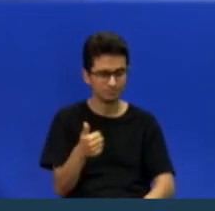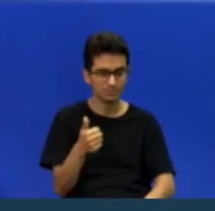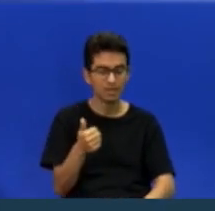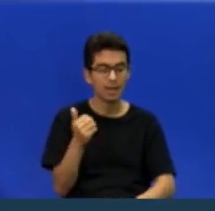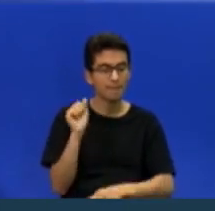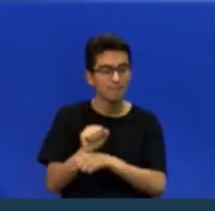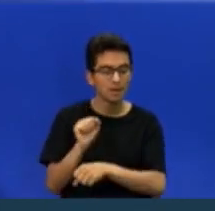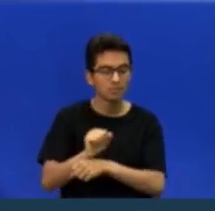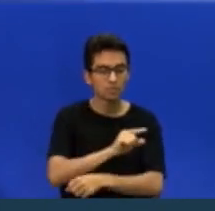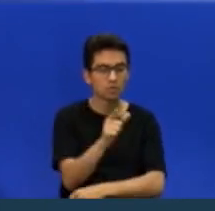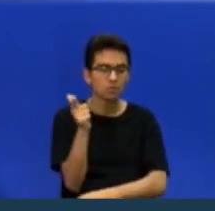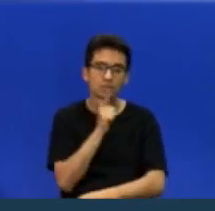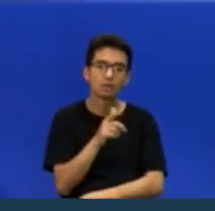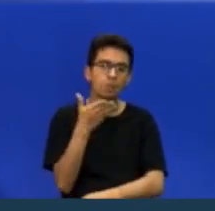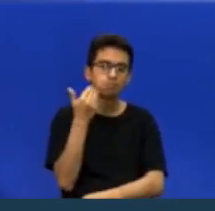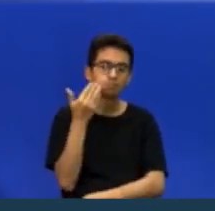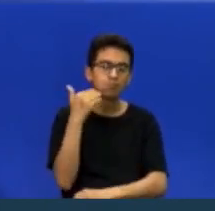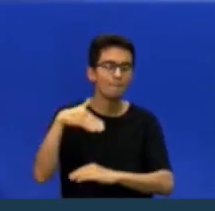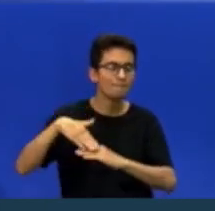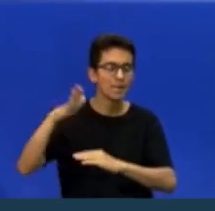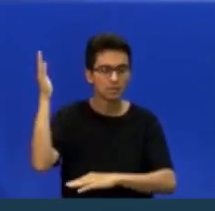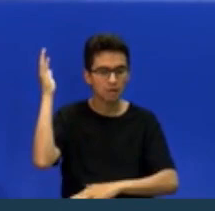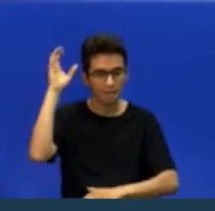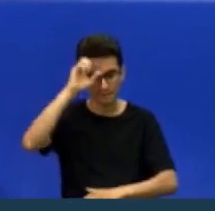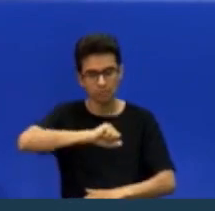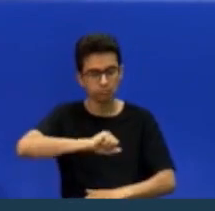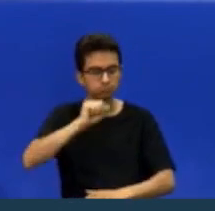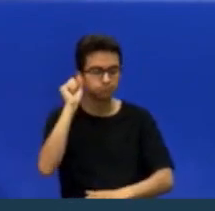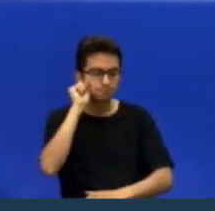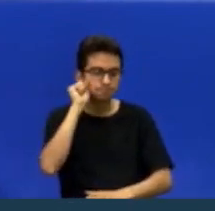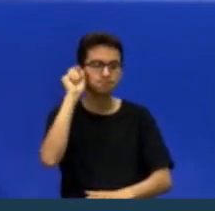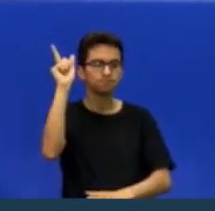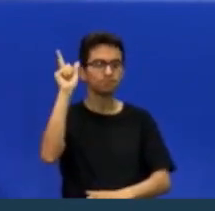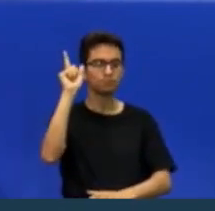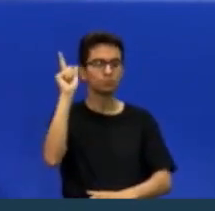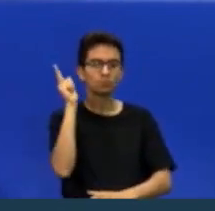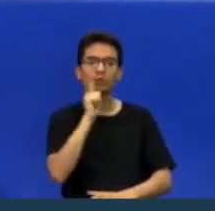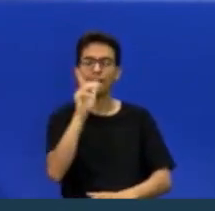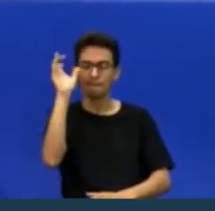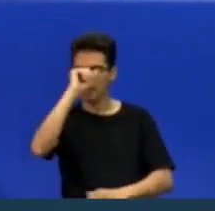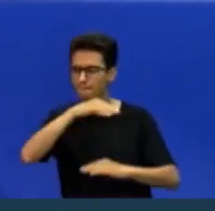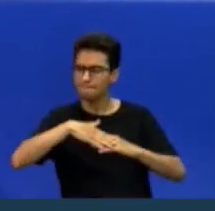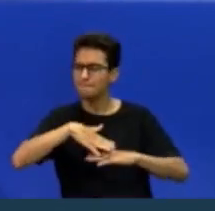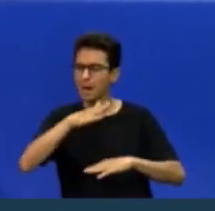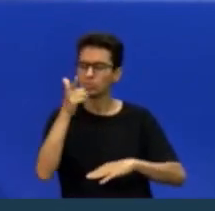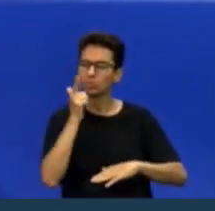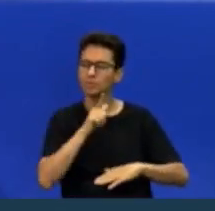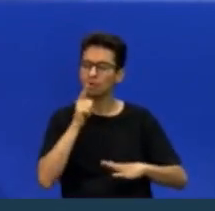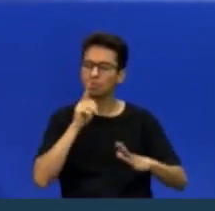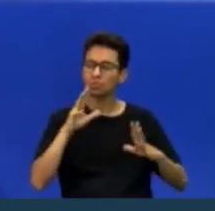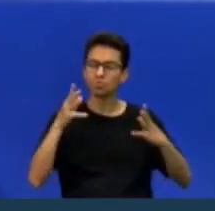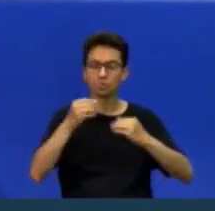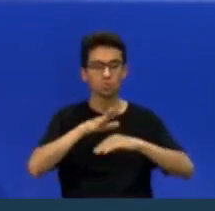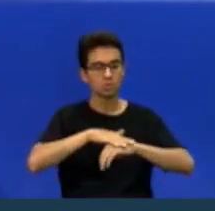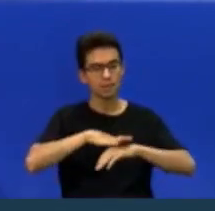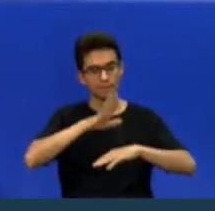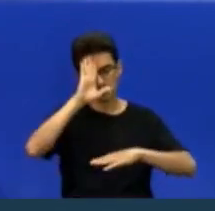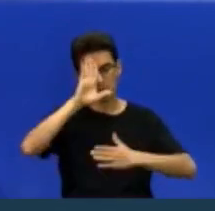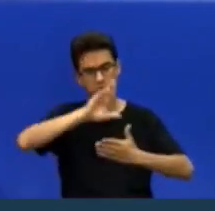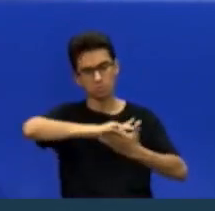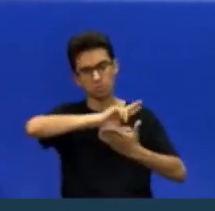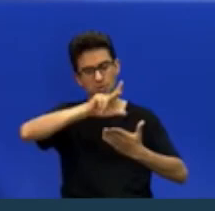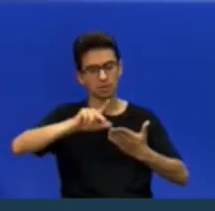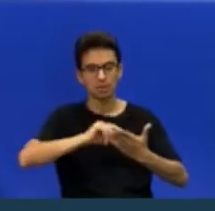Bom, eu espero que você tenha aprendido mais sobre epidemiologia, tenha aprendido mais sobre as principais doenças, né,